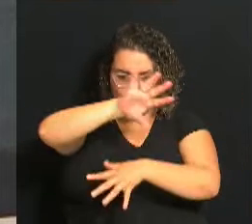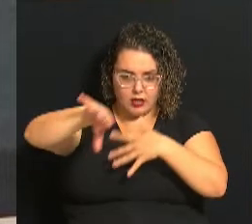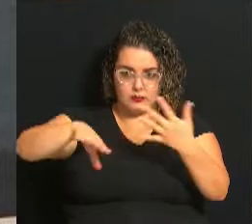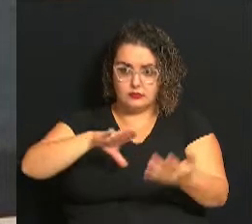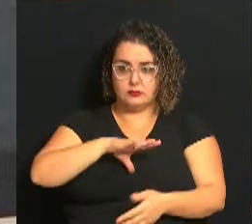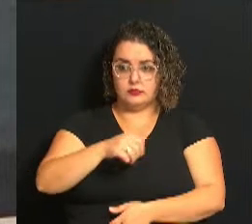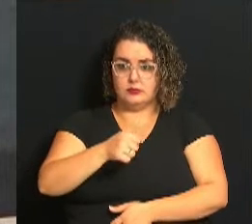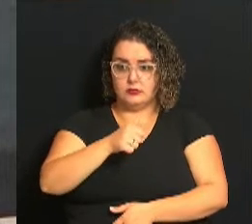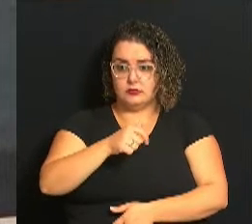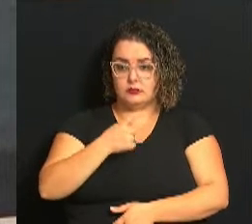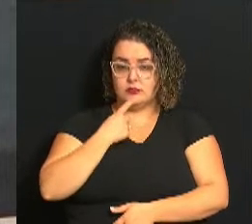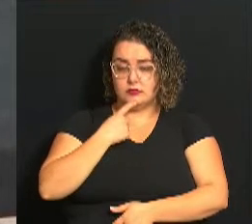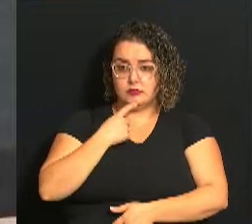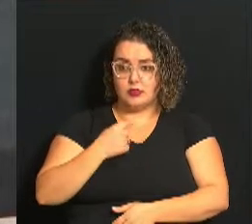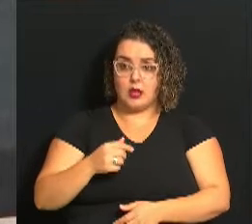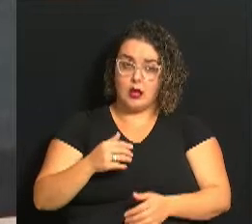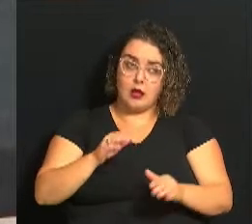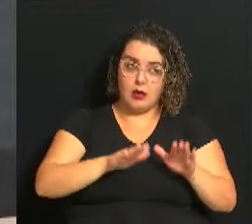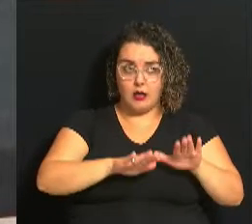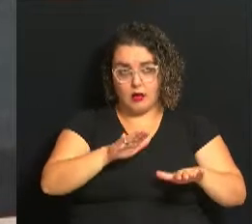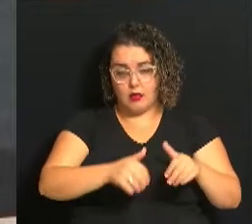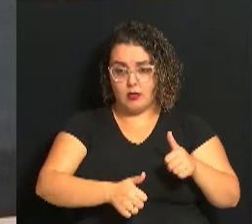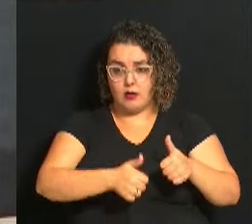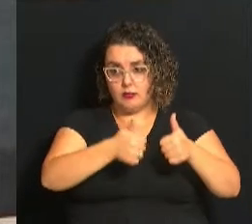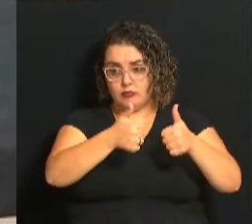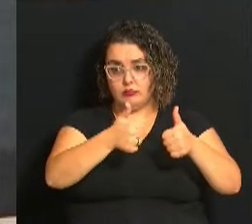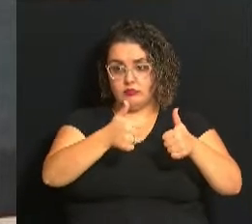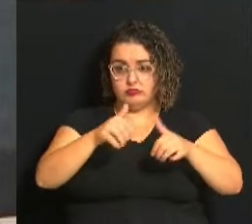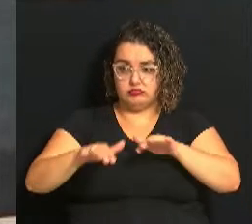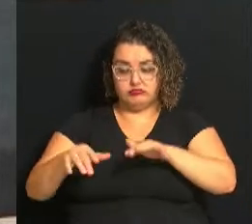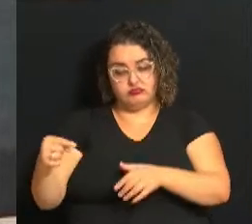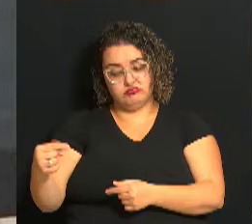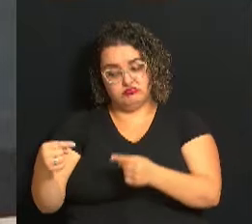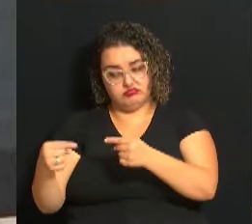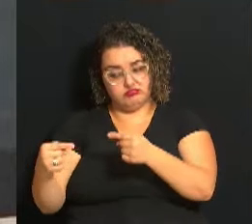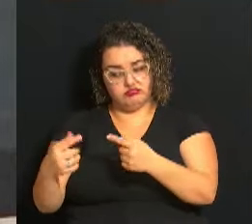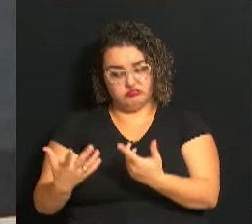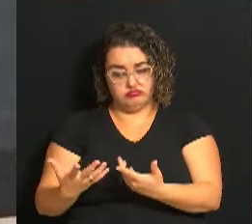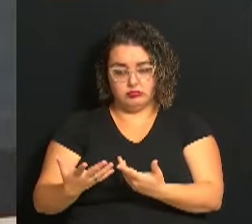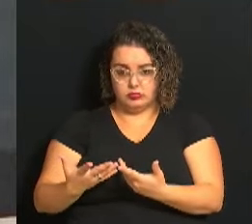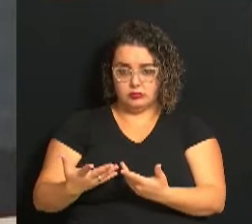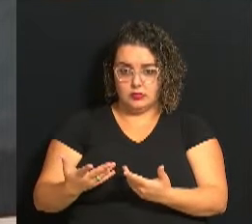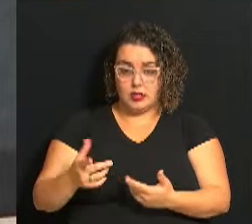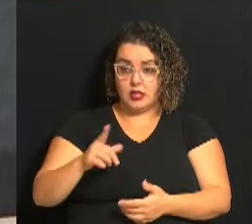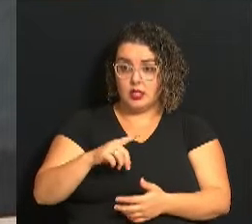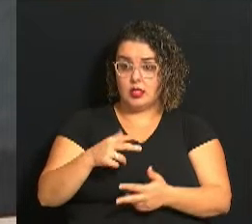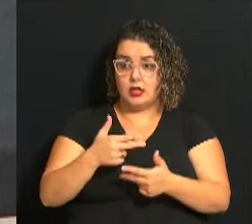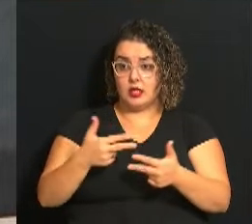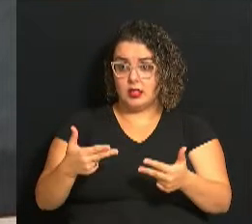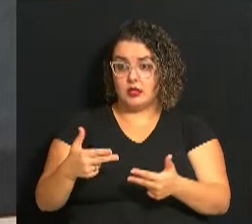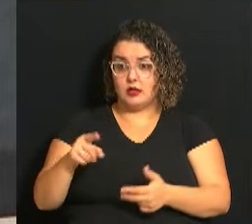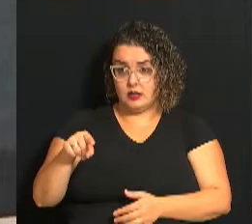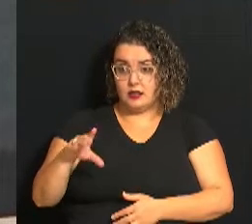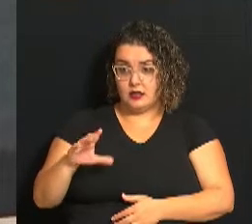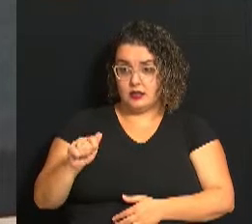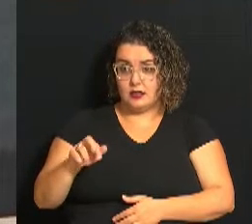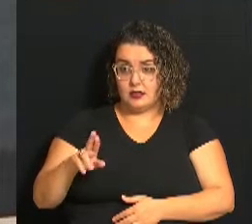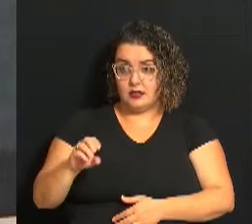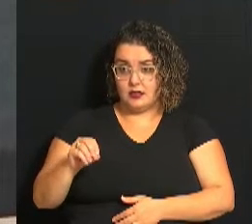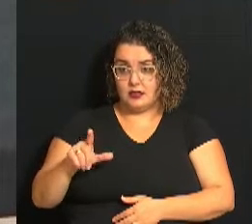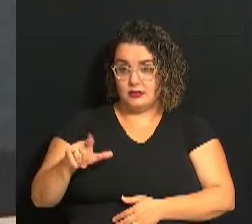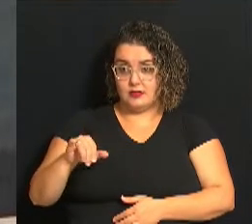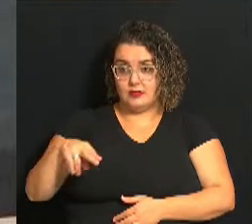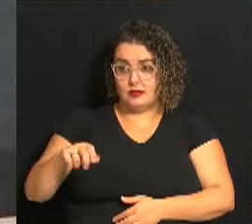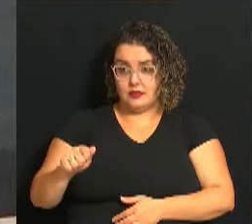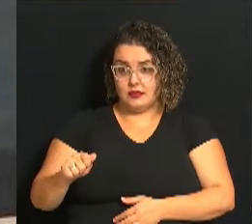positivos, em alguns aspectos nem tanto, né? A gente sabe que tem muita coisa, né, Carolina, para correr